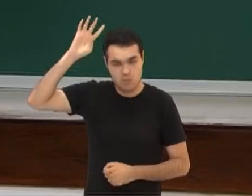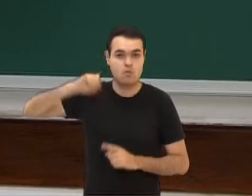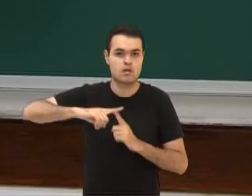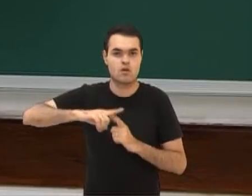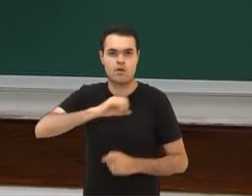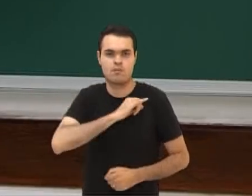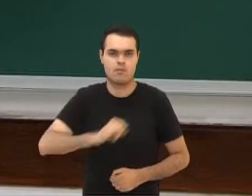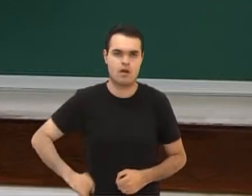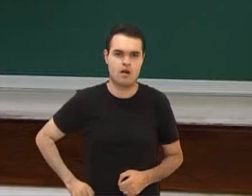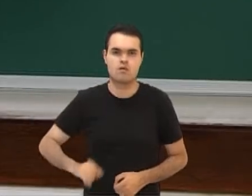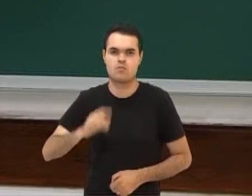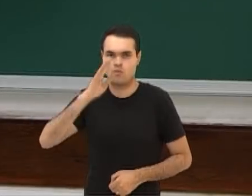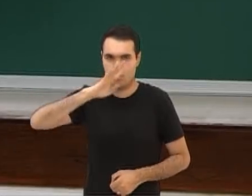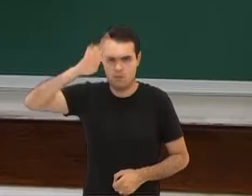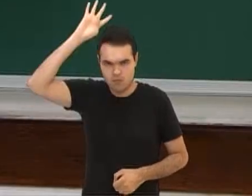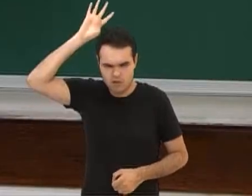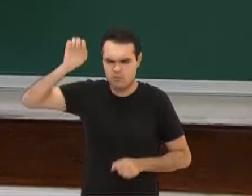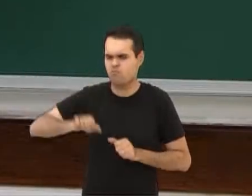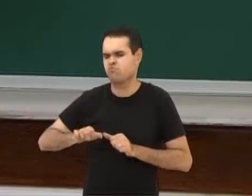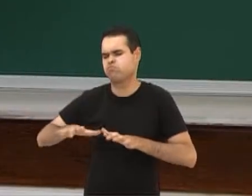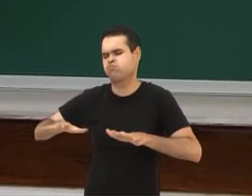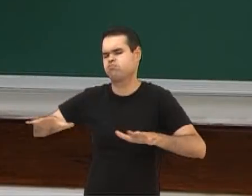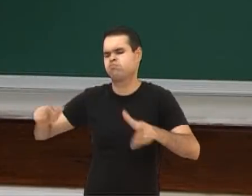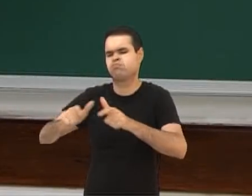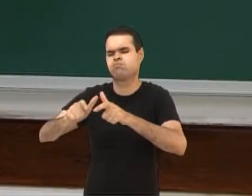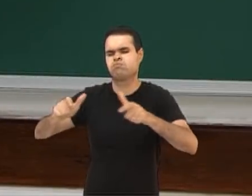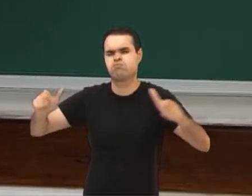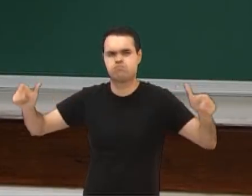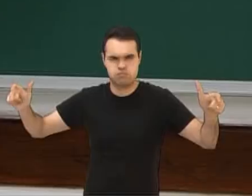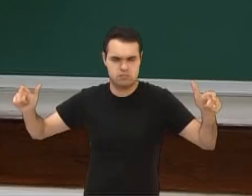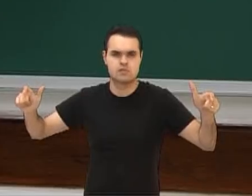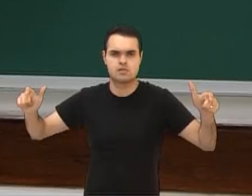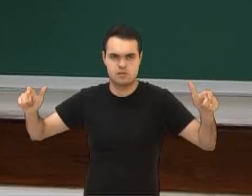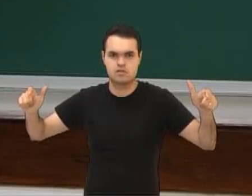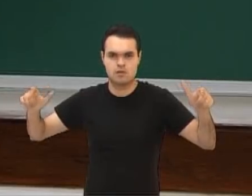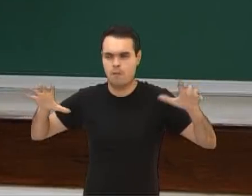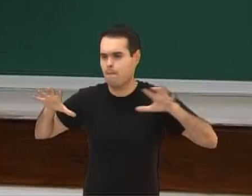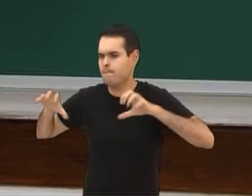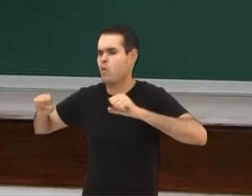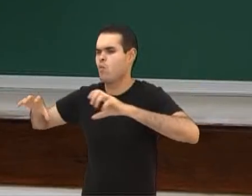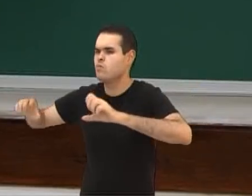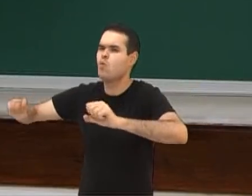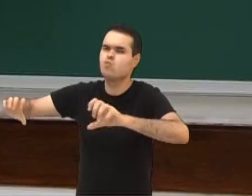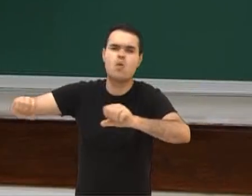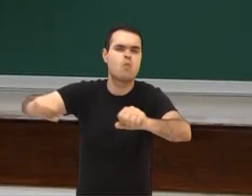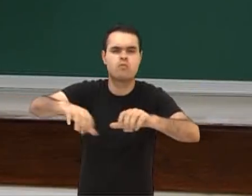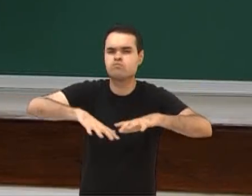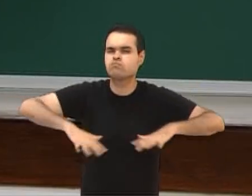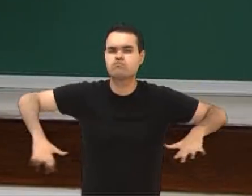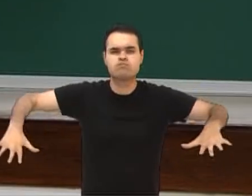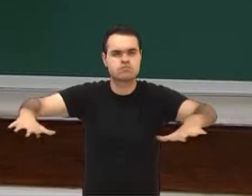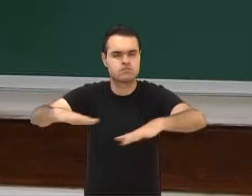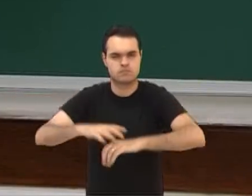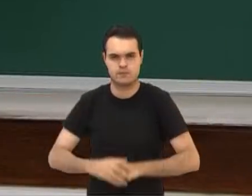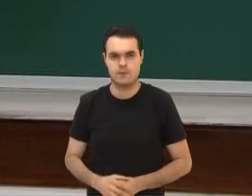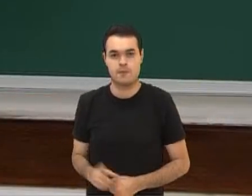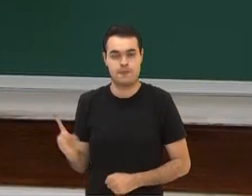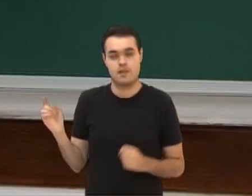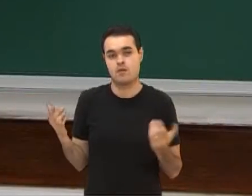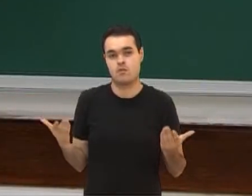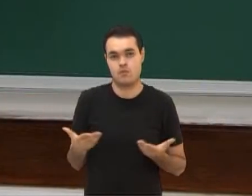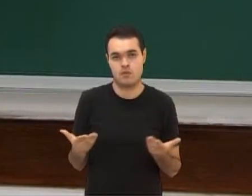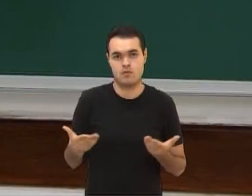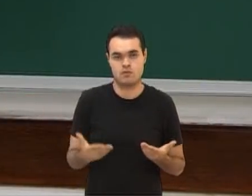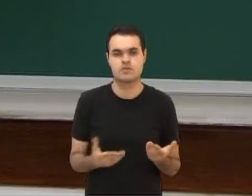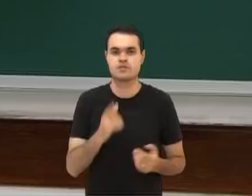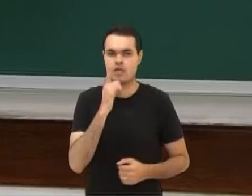Império Romano se estendeu por muitas civilizações, né? Ele tomou posse de muitas áreas, né? E aqui é como está hoje, com essa